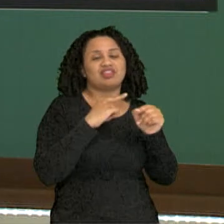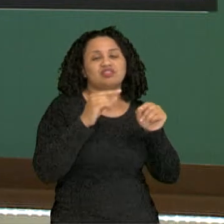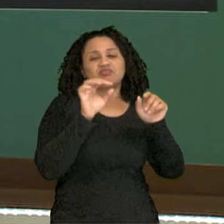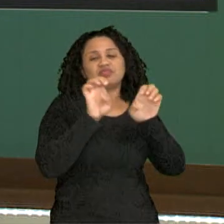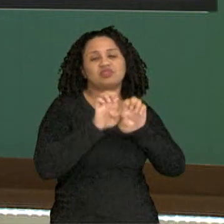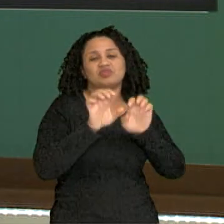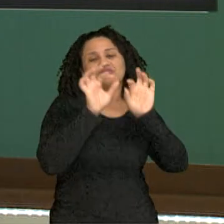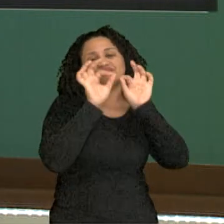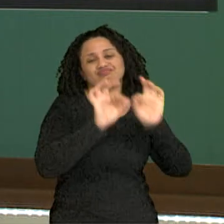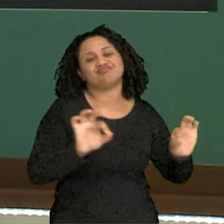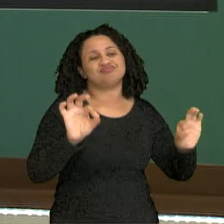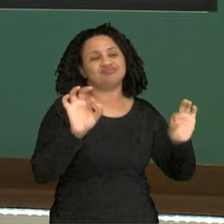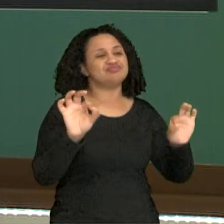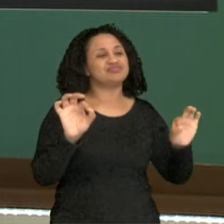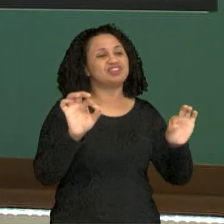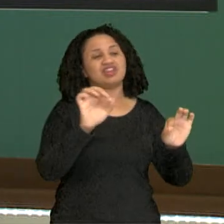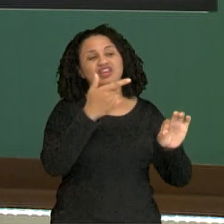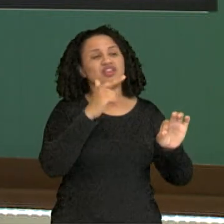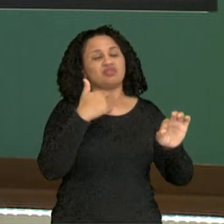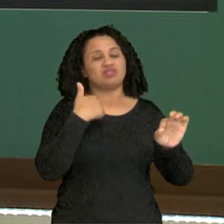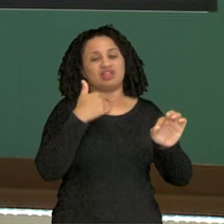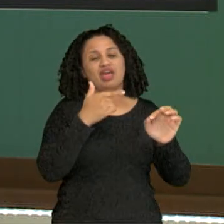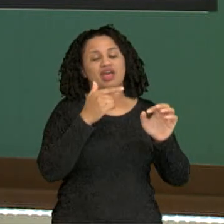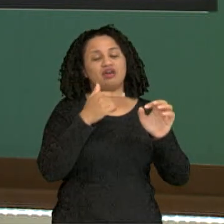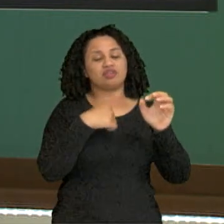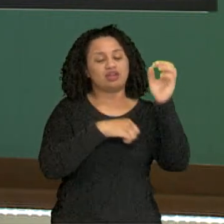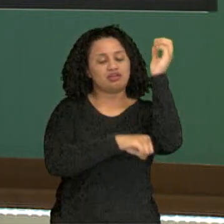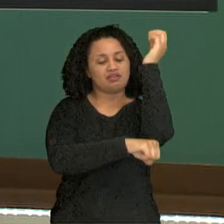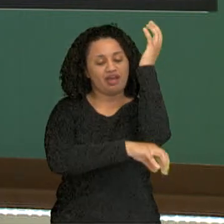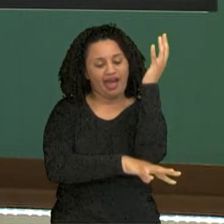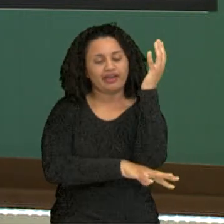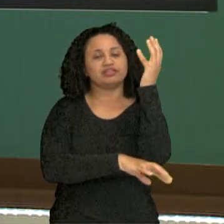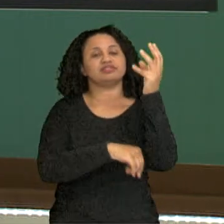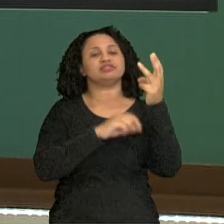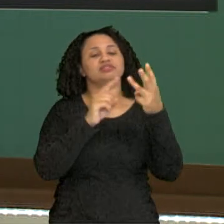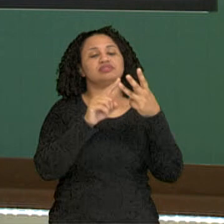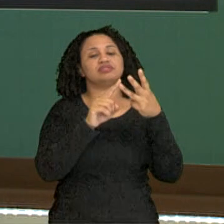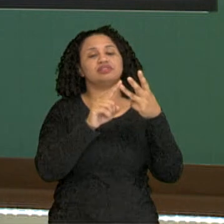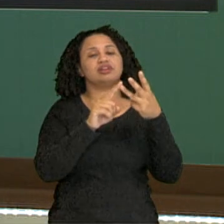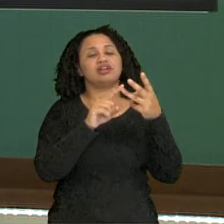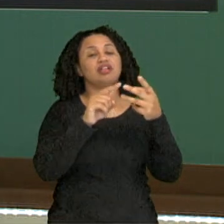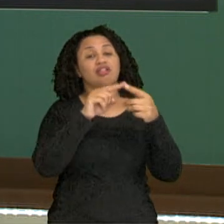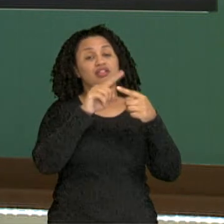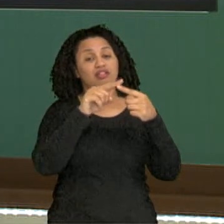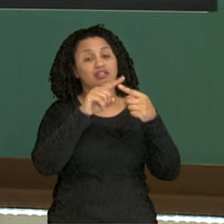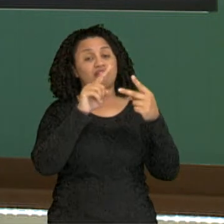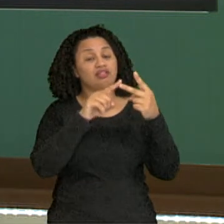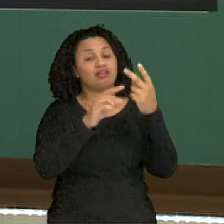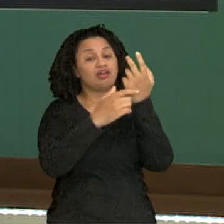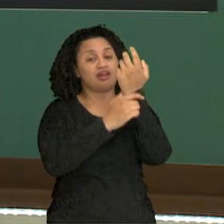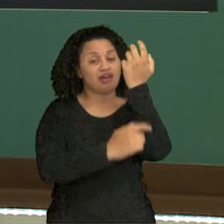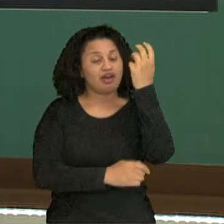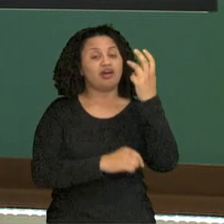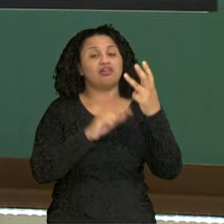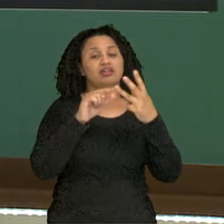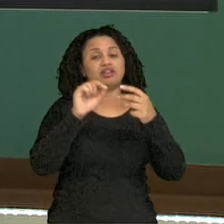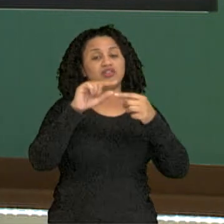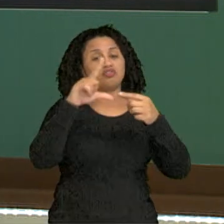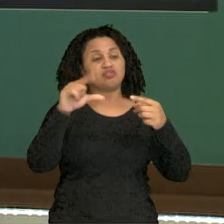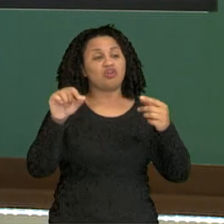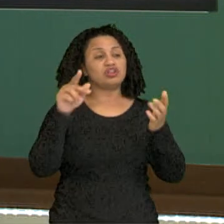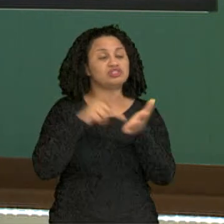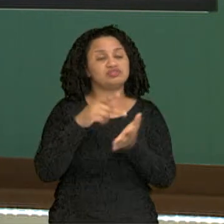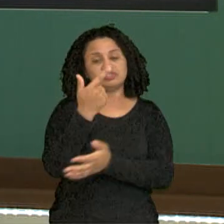muito simples e não apresentam nem raiz, não apresentam caule e não apresentam folhas